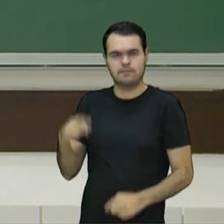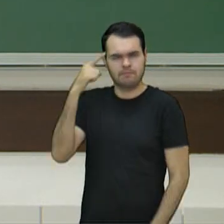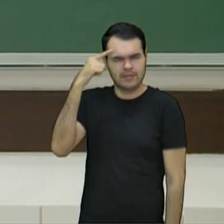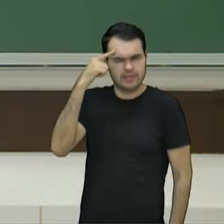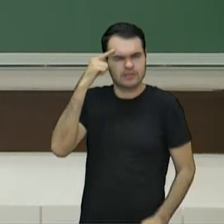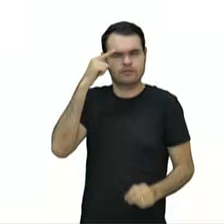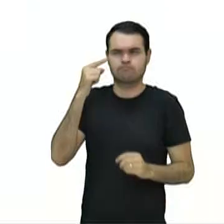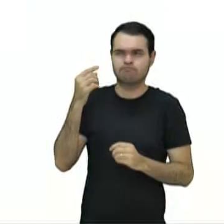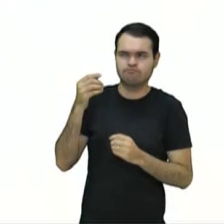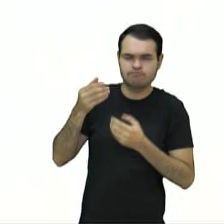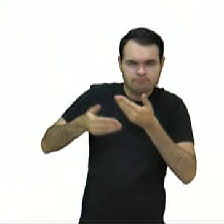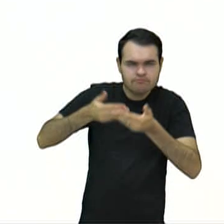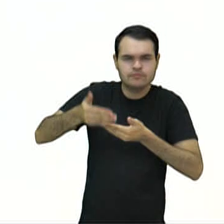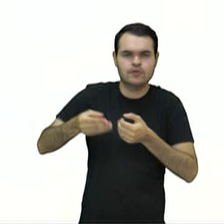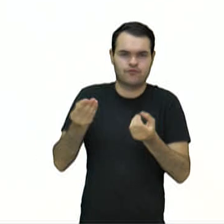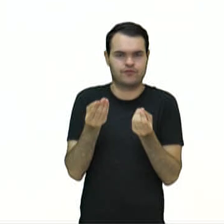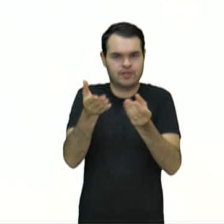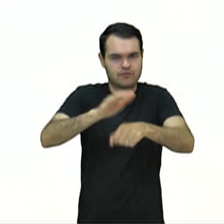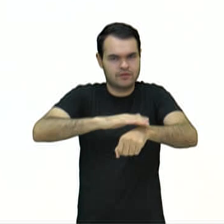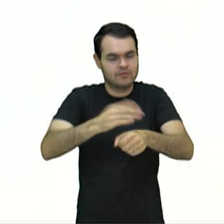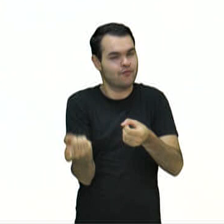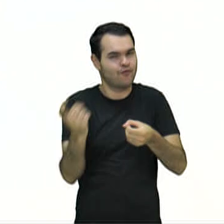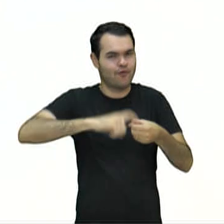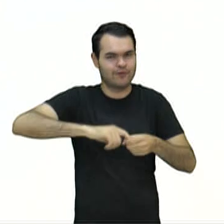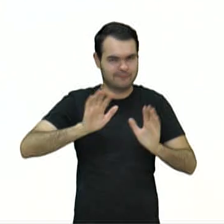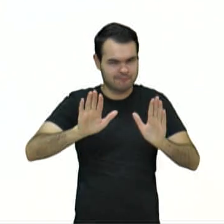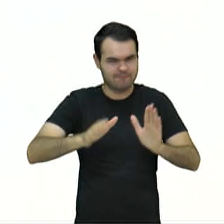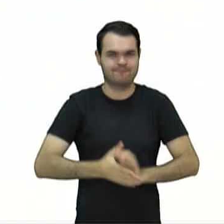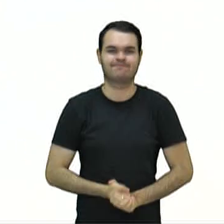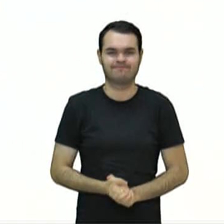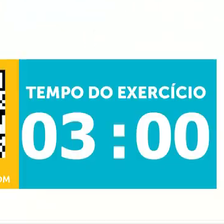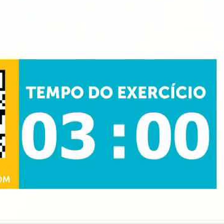para a gente poder responder. Vou dar um tempo e a gente já volta.